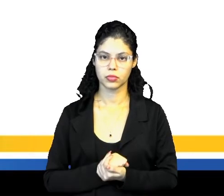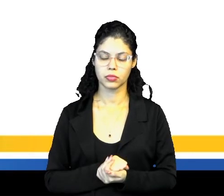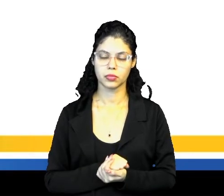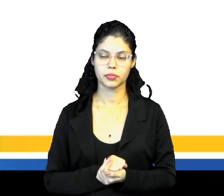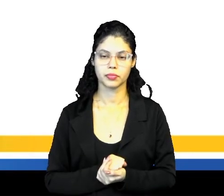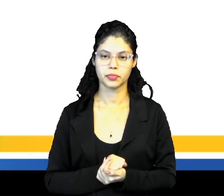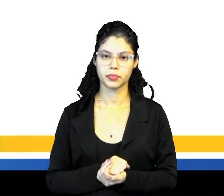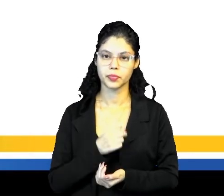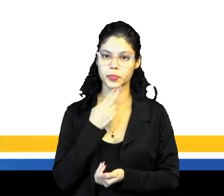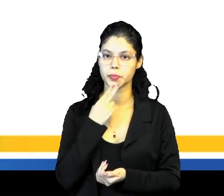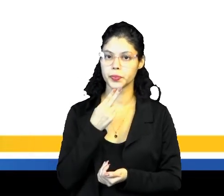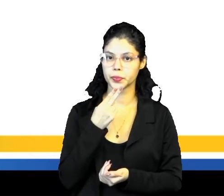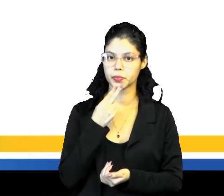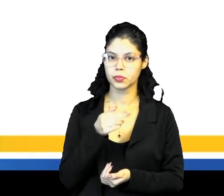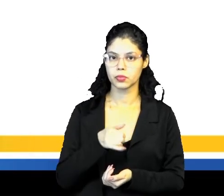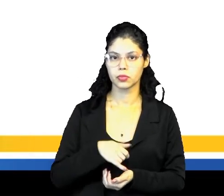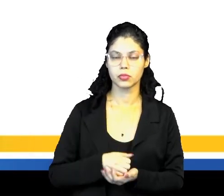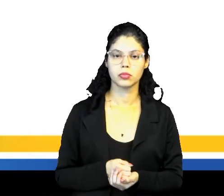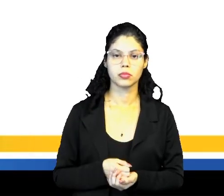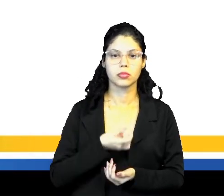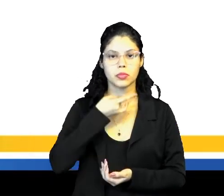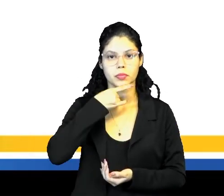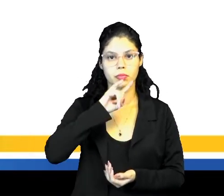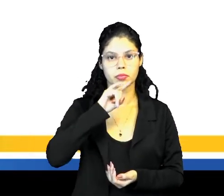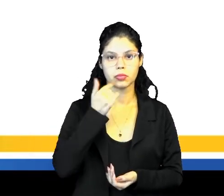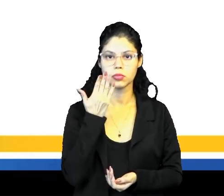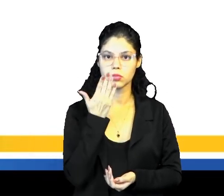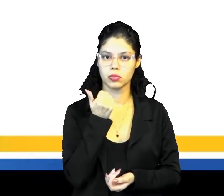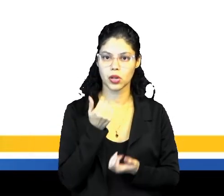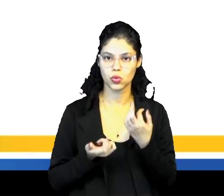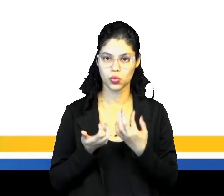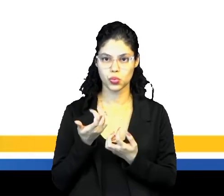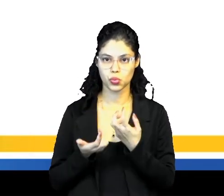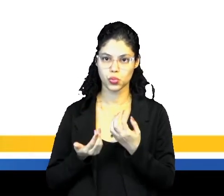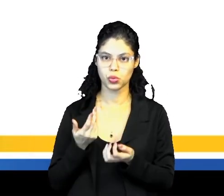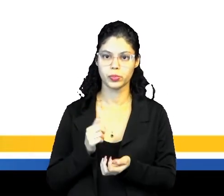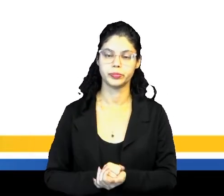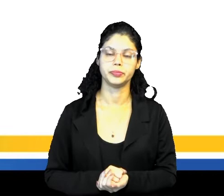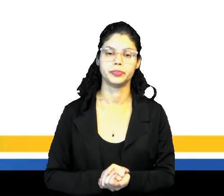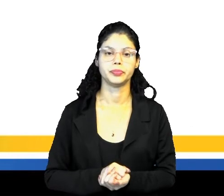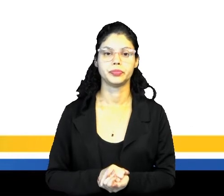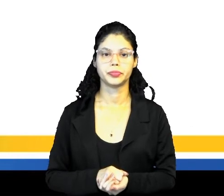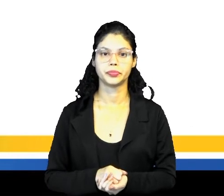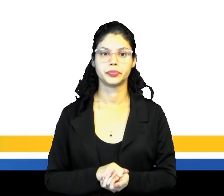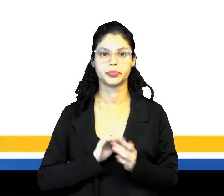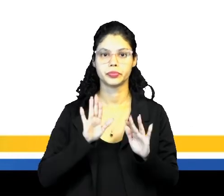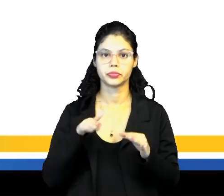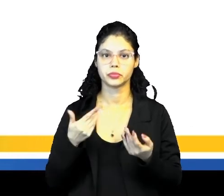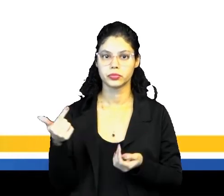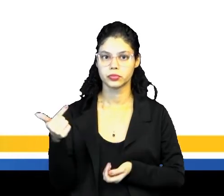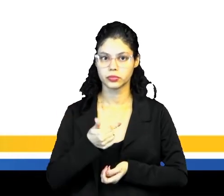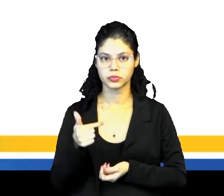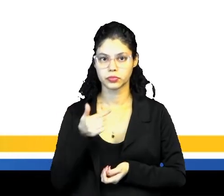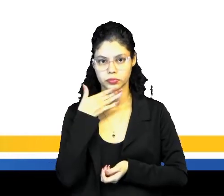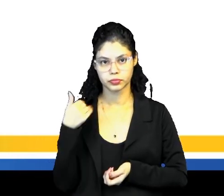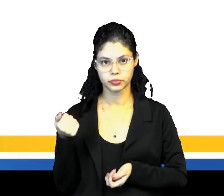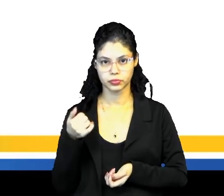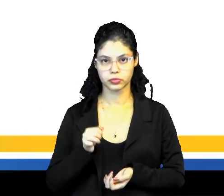parar, né? De fumar, beber e comer frituras. E ali a pessoa responde para ele, qual é a segunda